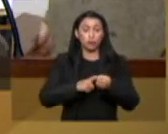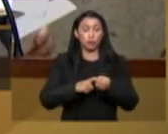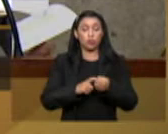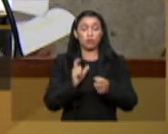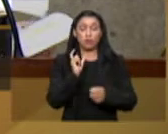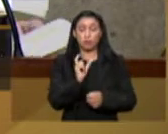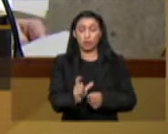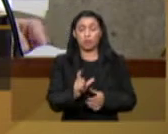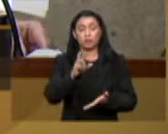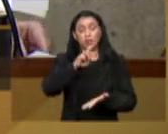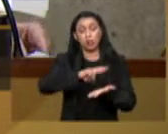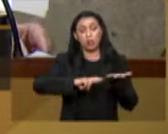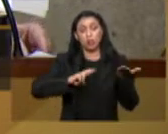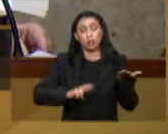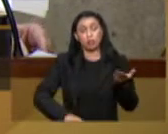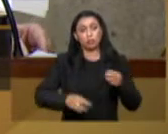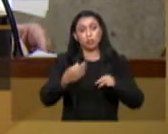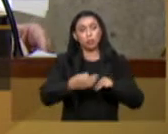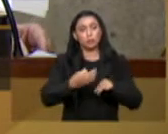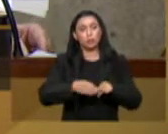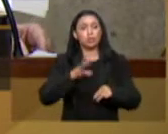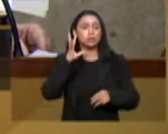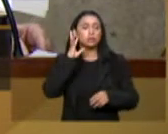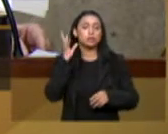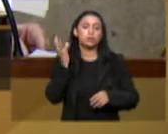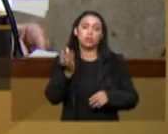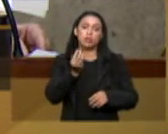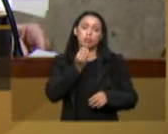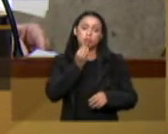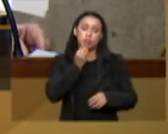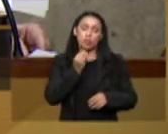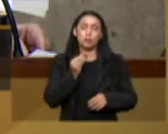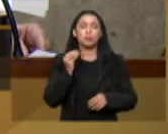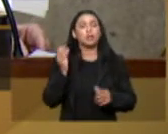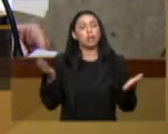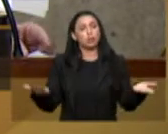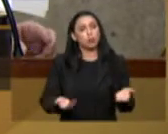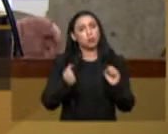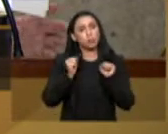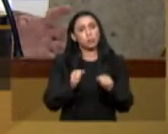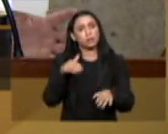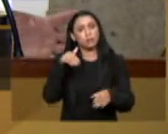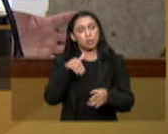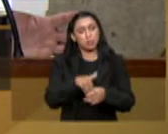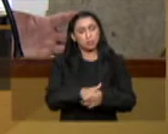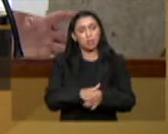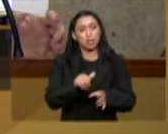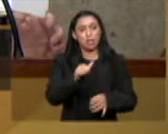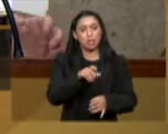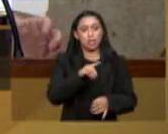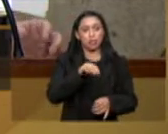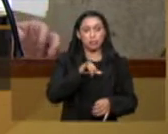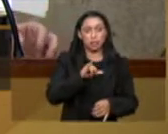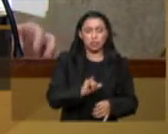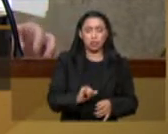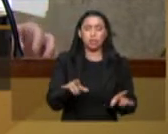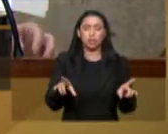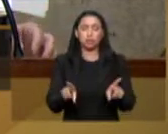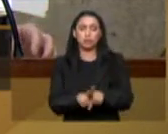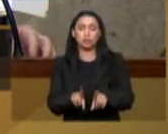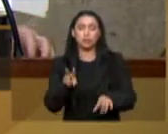ao eminente relator, ministro Dias Toffoli, para que profira seu voto, tanto na ADI quanto no